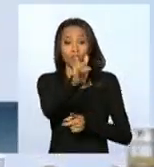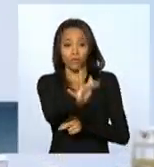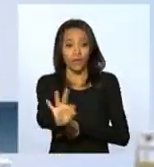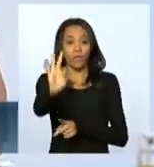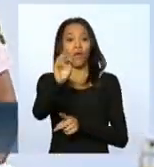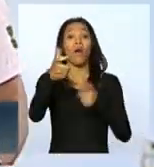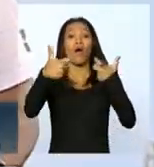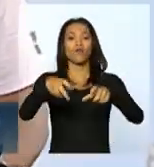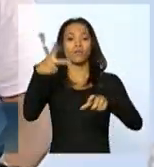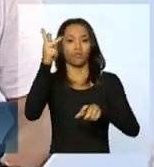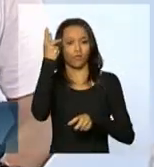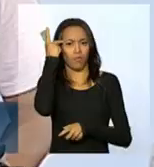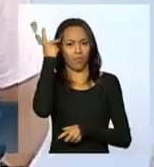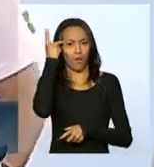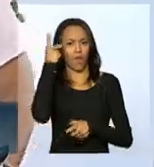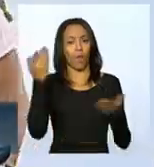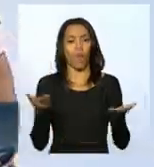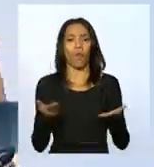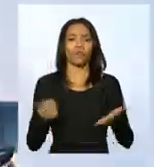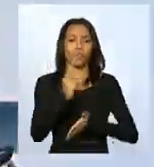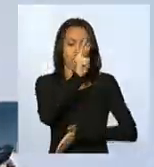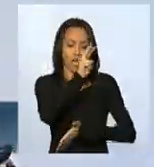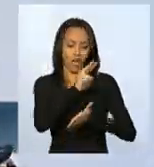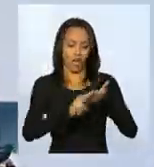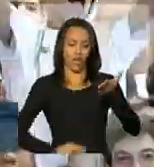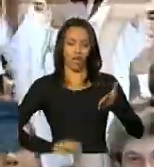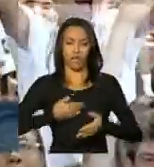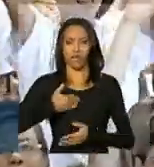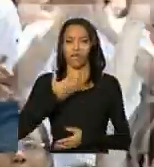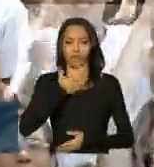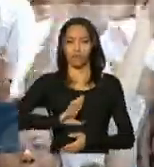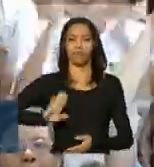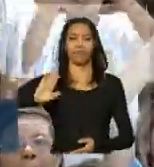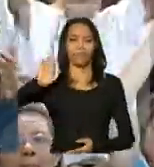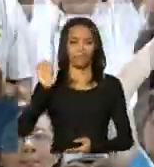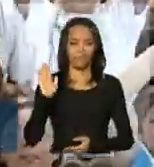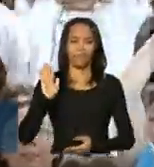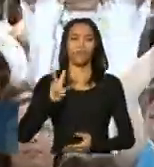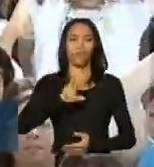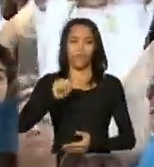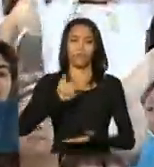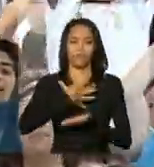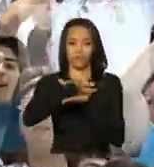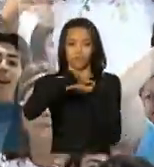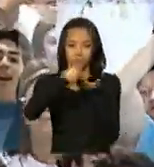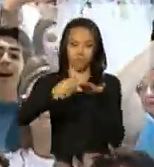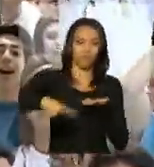a proceder à leitura do juramento de formatura, que será repetido